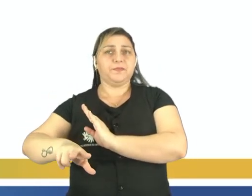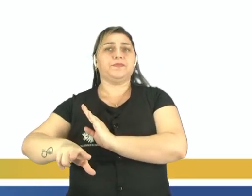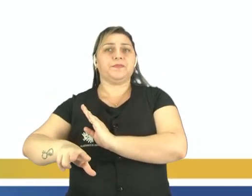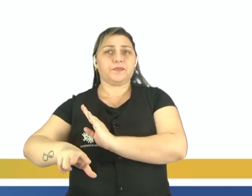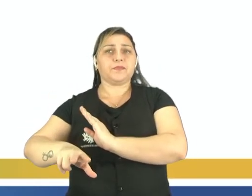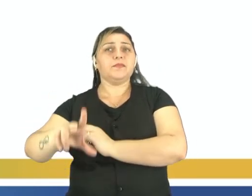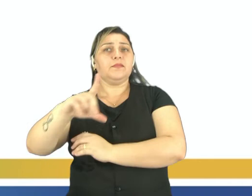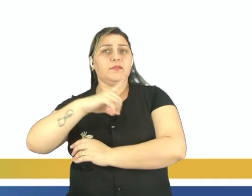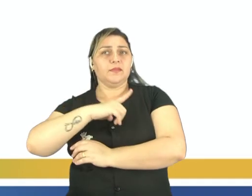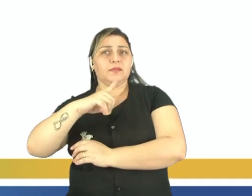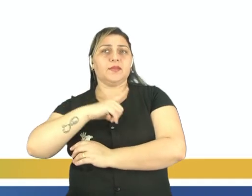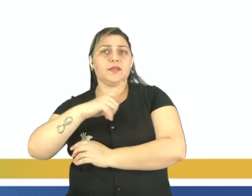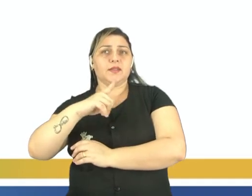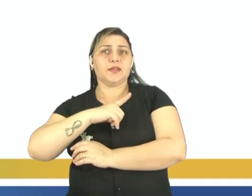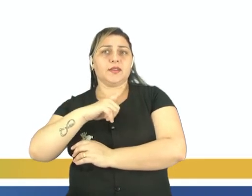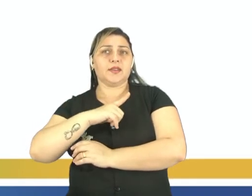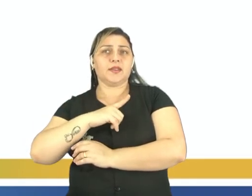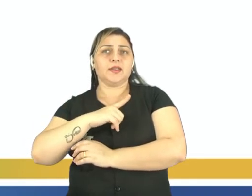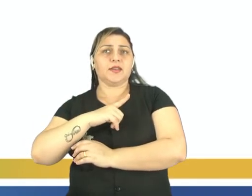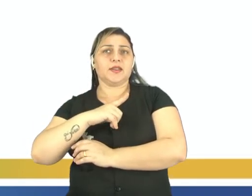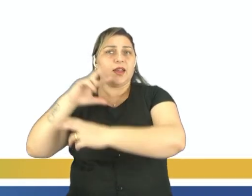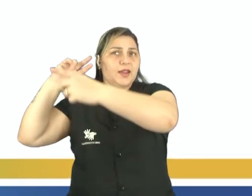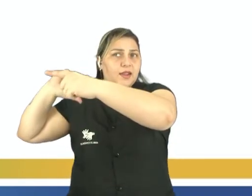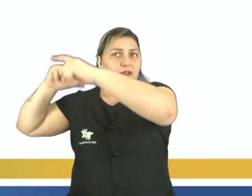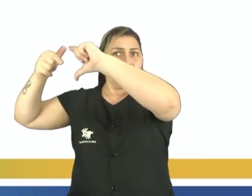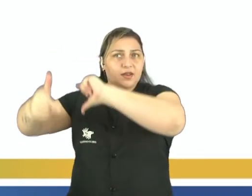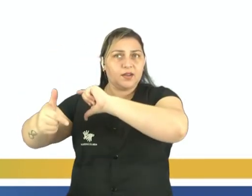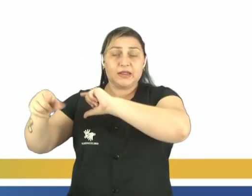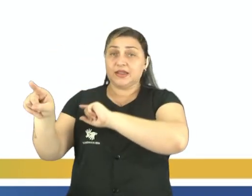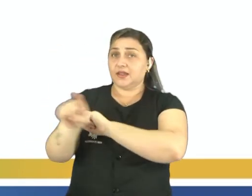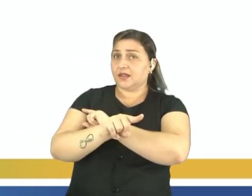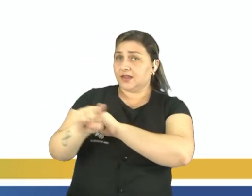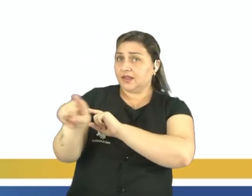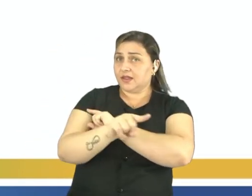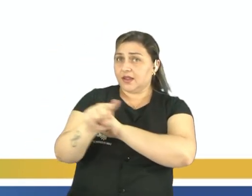a existência de padrões? Não, seja pelo contrário.